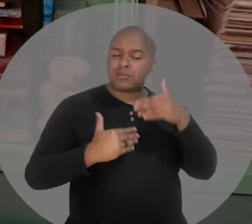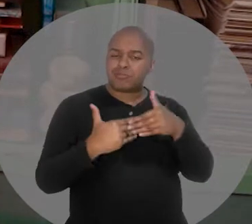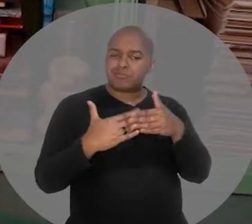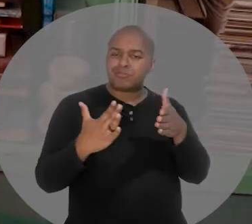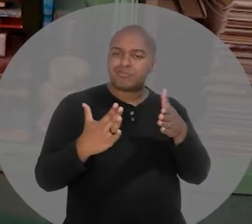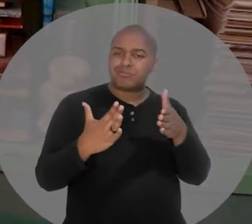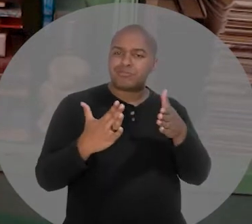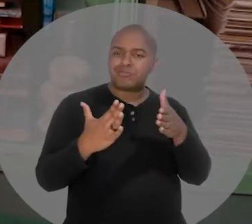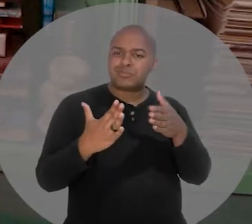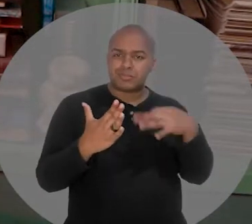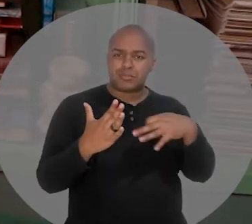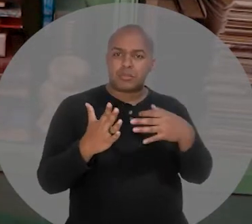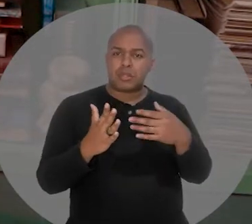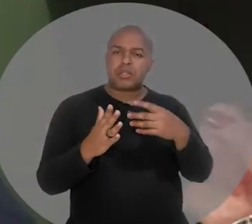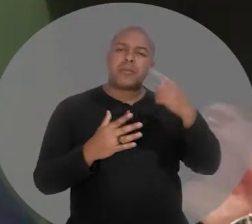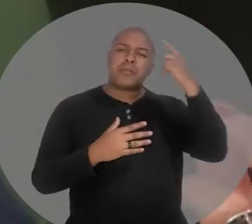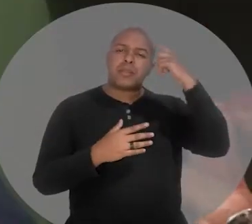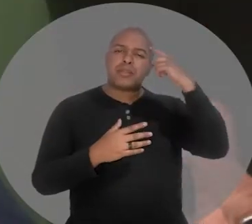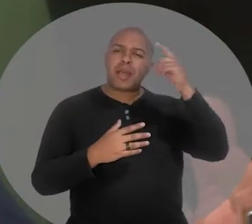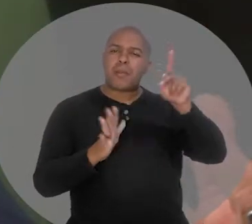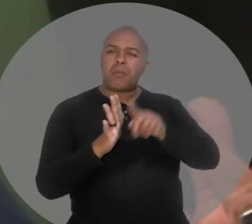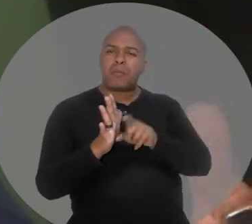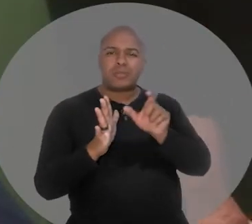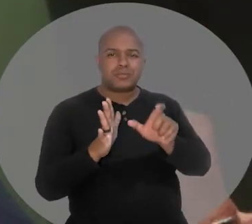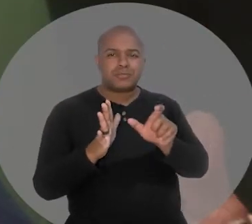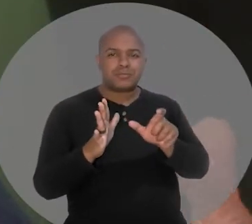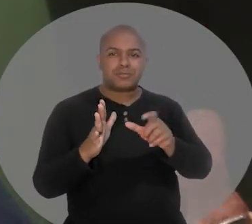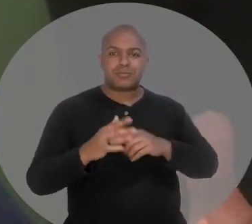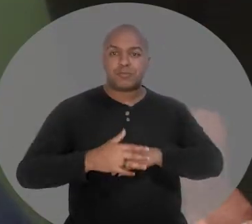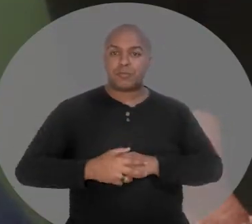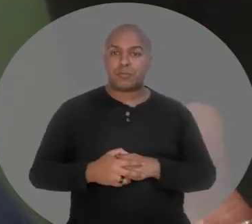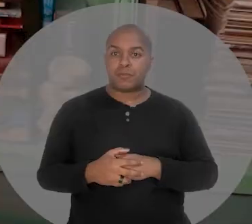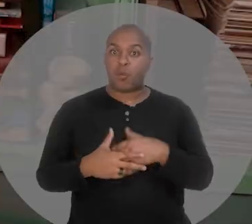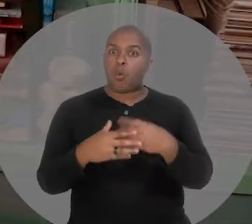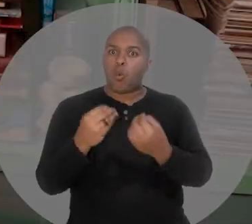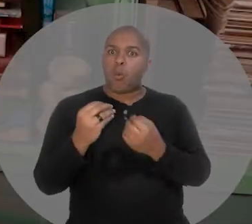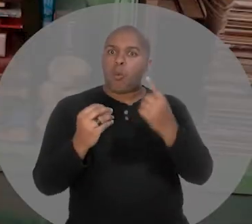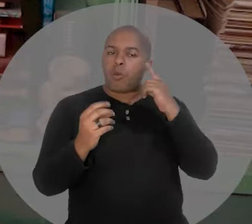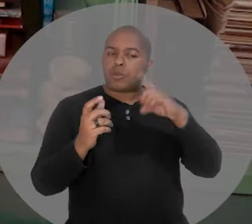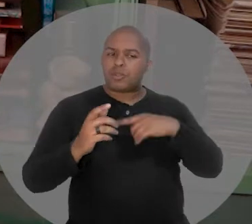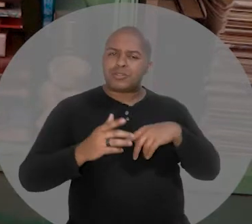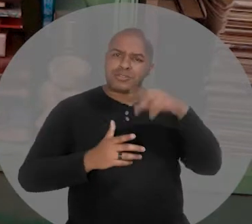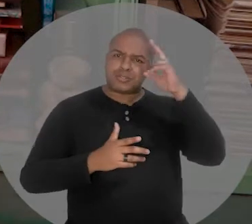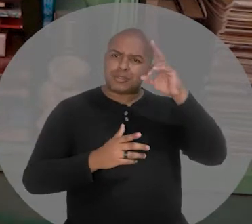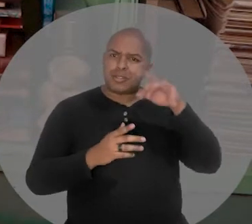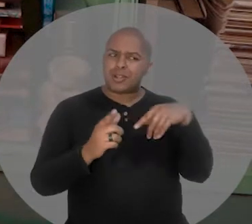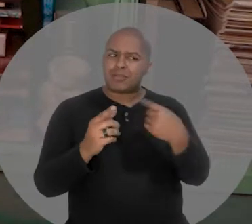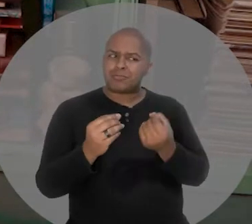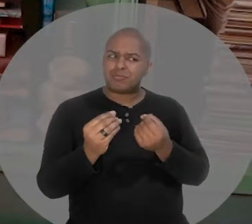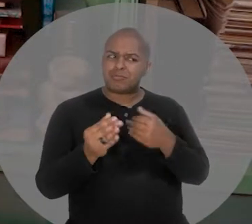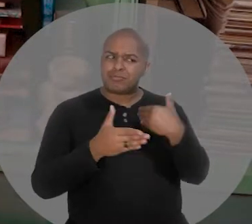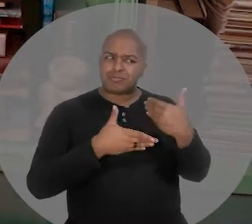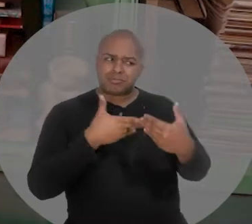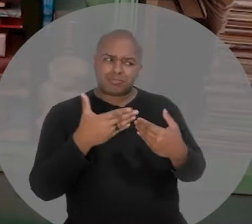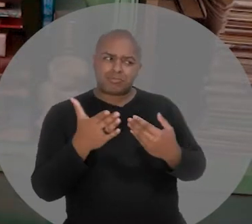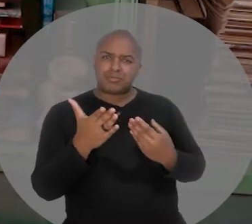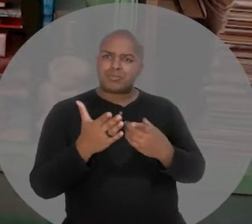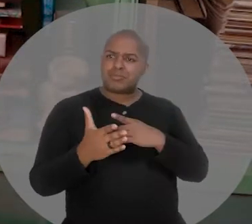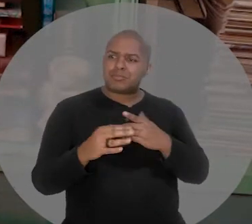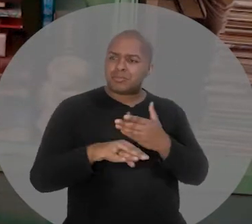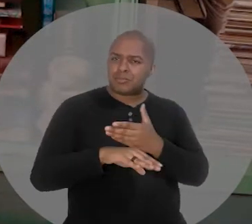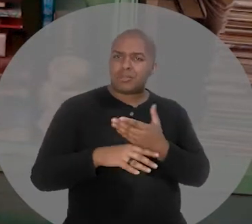de abertura, né? De pensar mesmo, né? O quanto da história ainda está